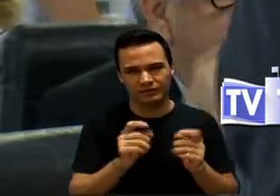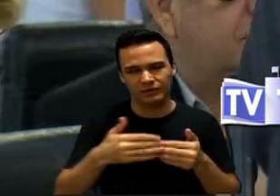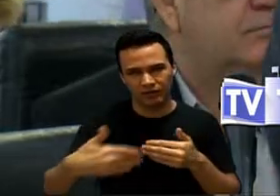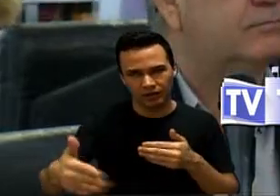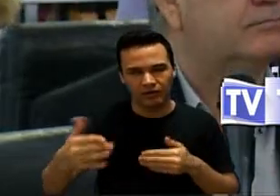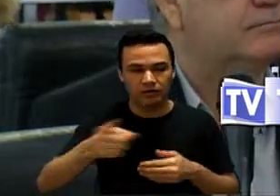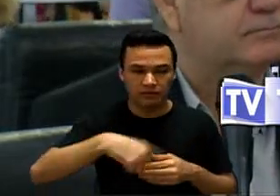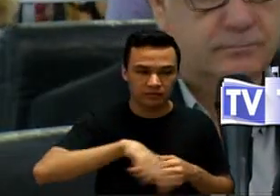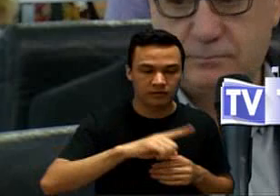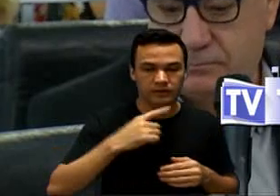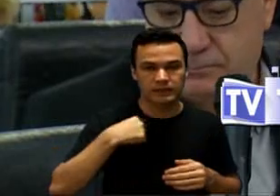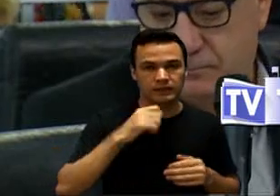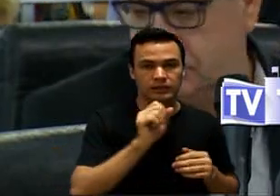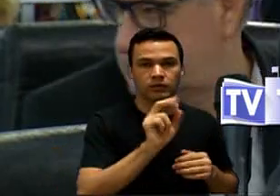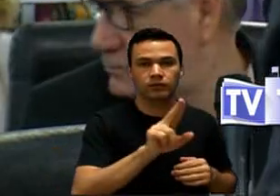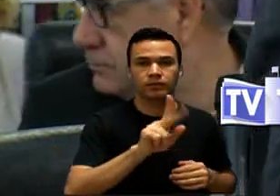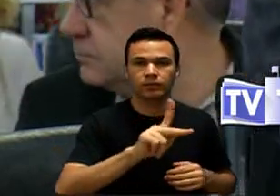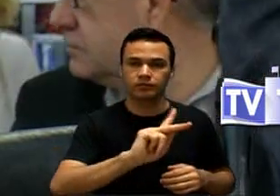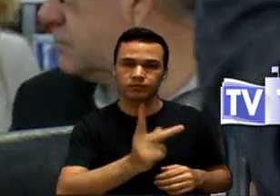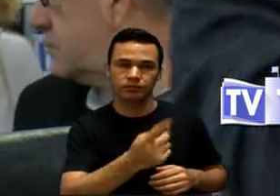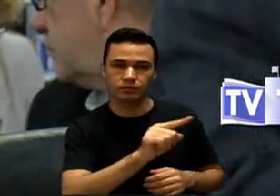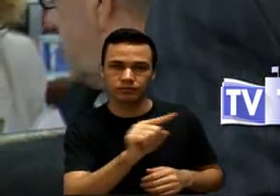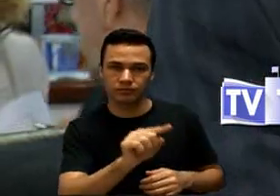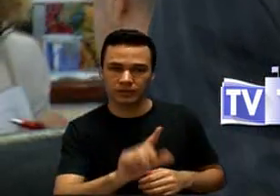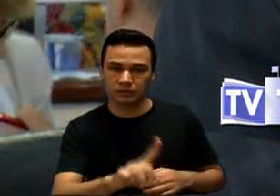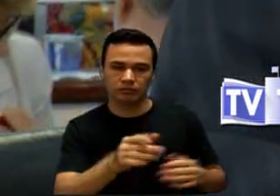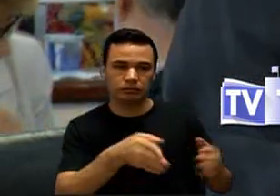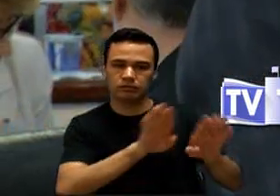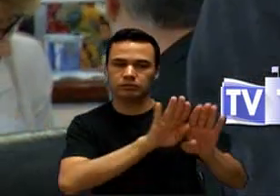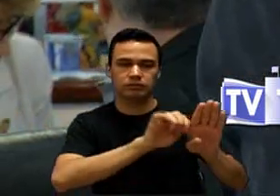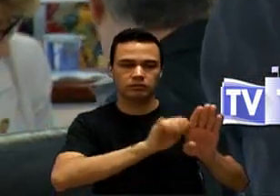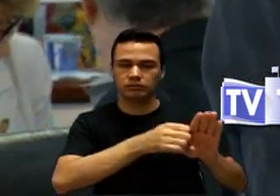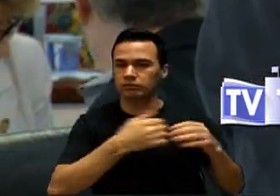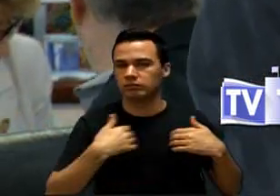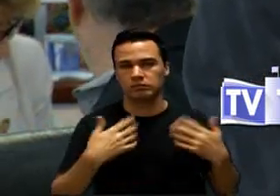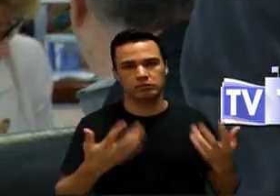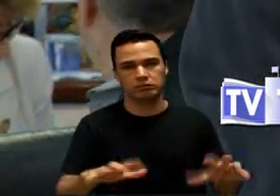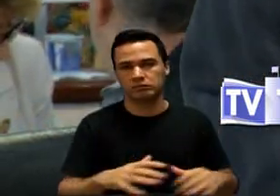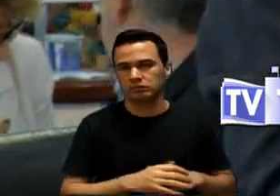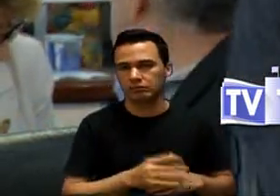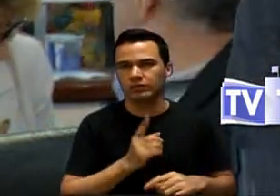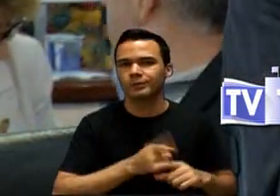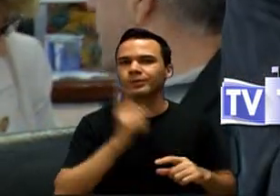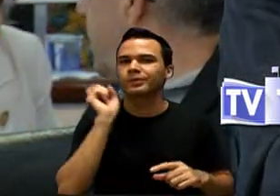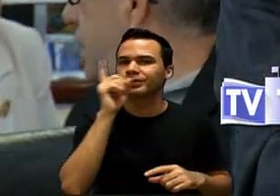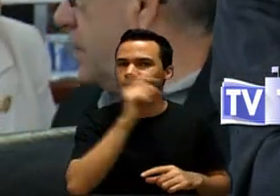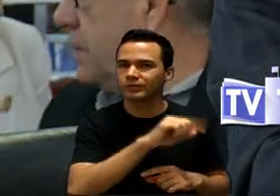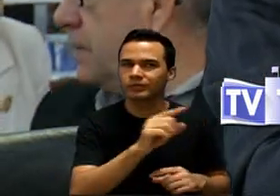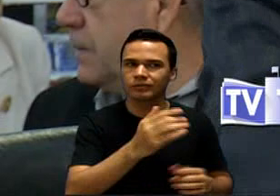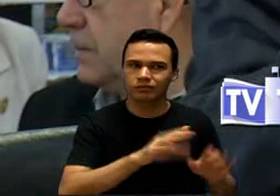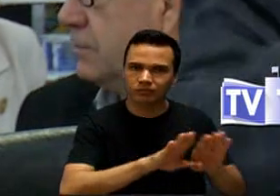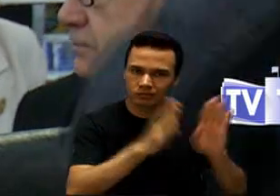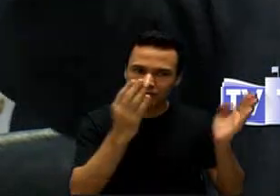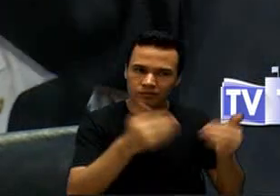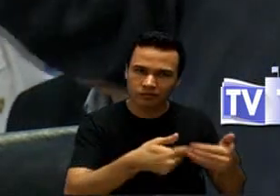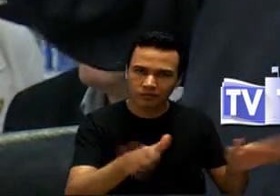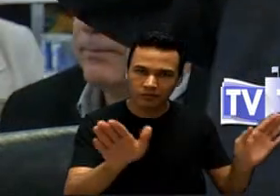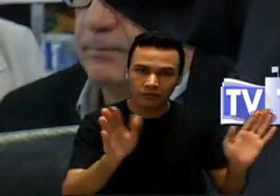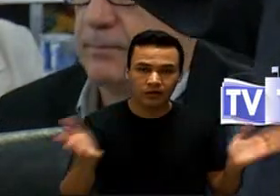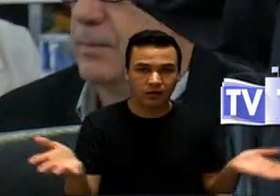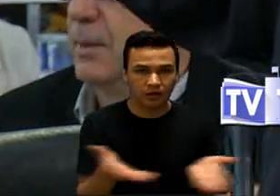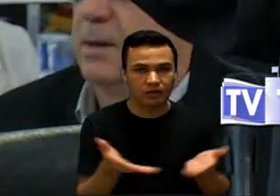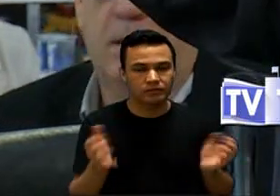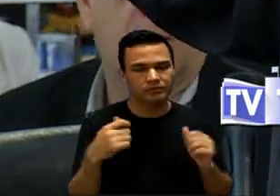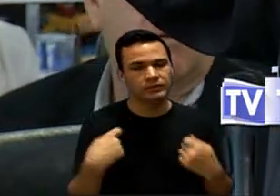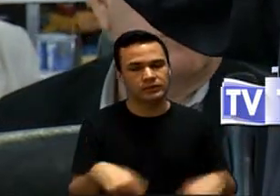alguma coisa para que o PH da Zona Leste não feche, né, presidente? Porque foi uma luta para abrir. Agora, será que tem que